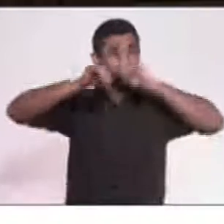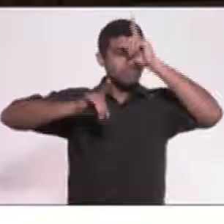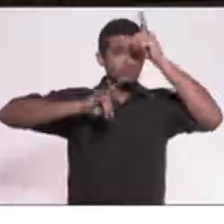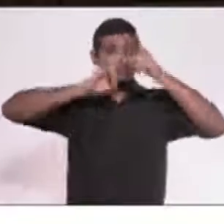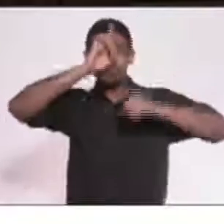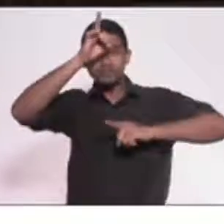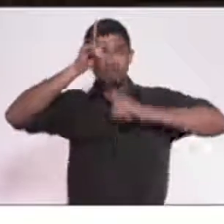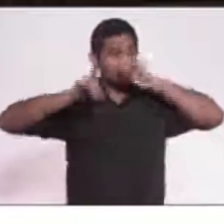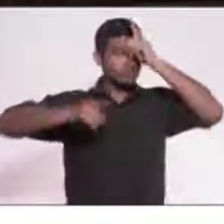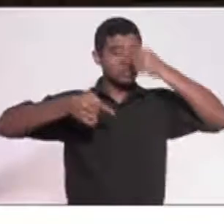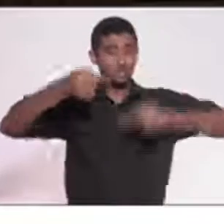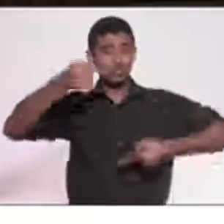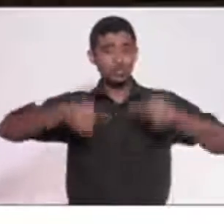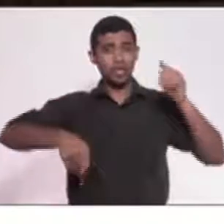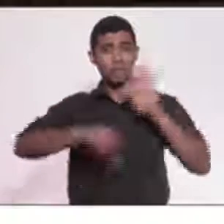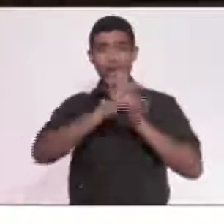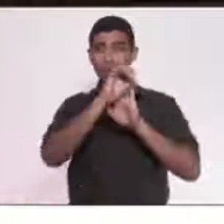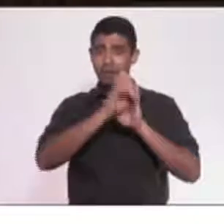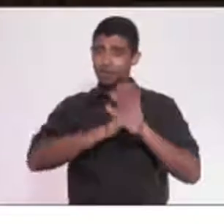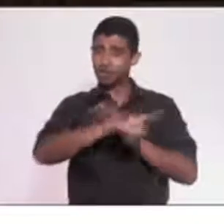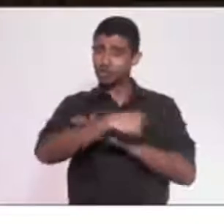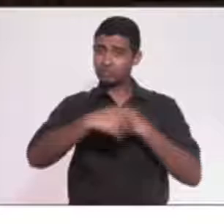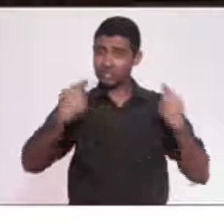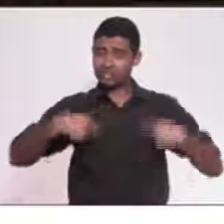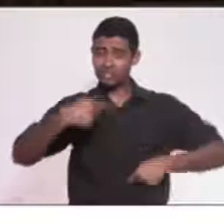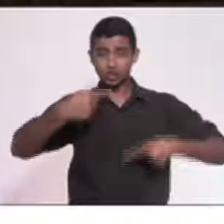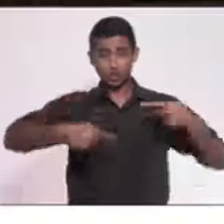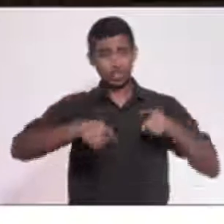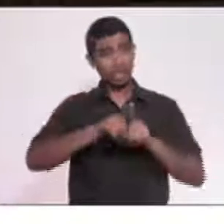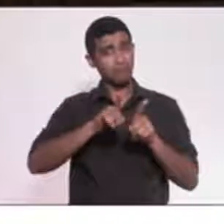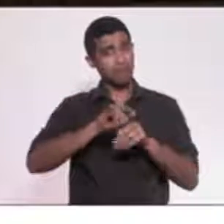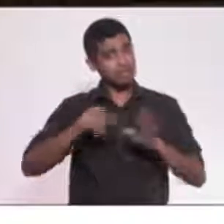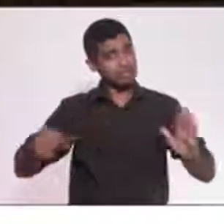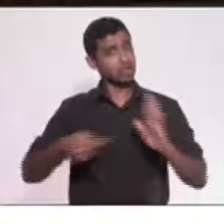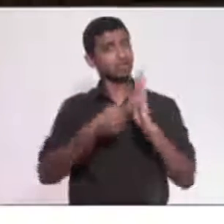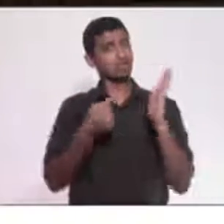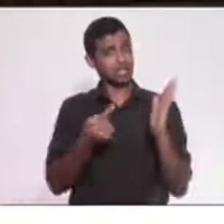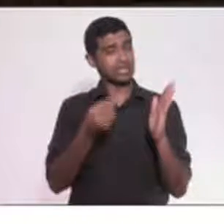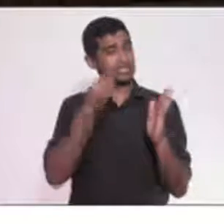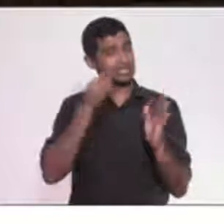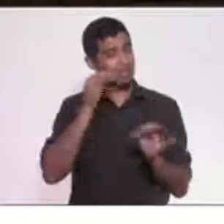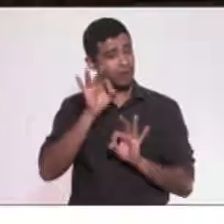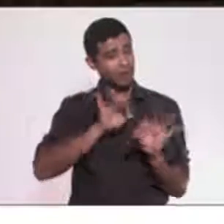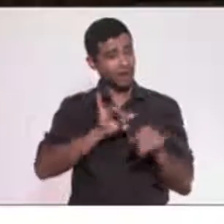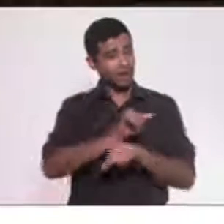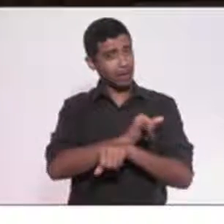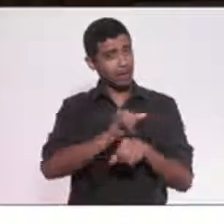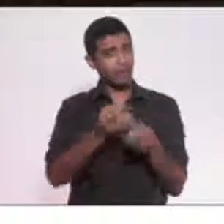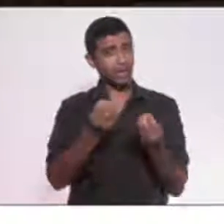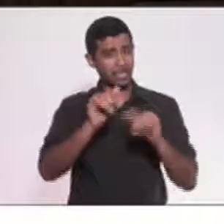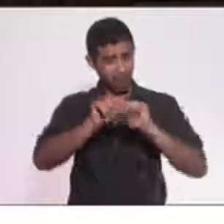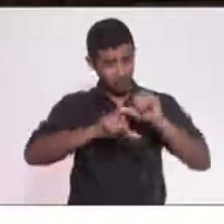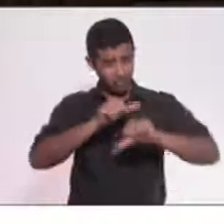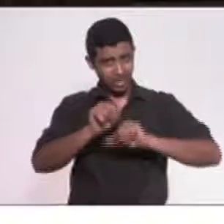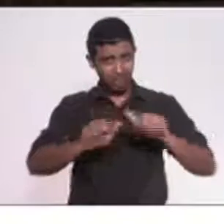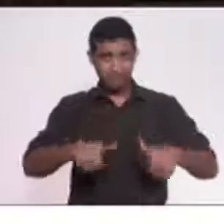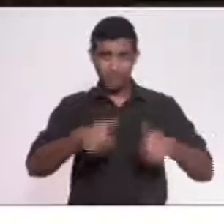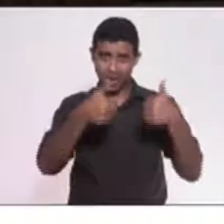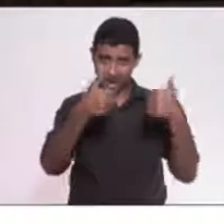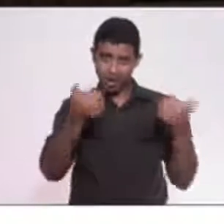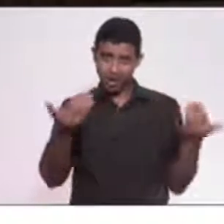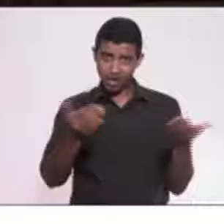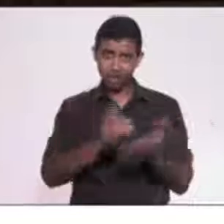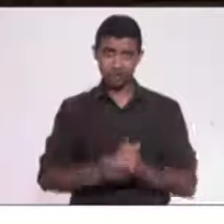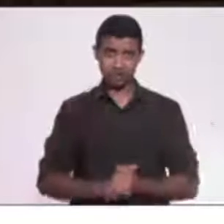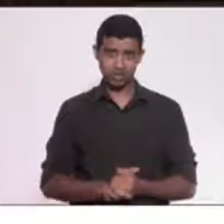improvisando na discussão do orçamento. É preciso discutir, denunciar e tentar construir alternativas para superar esse quadro amador na